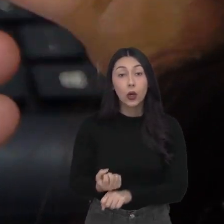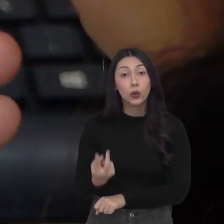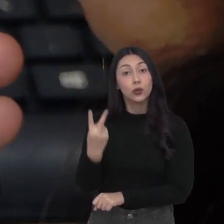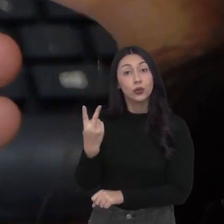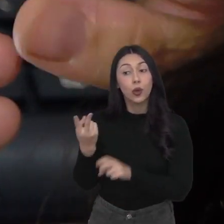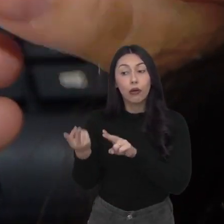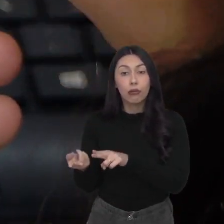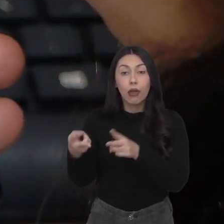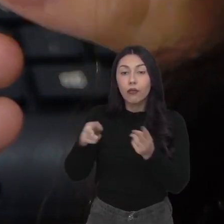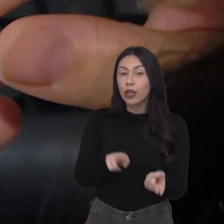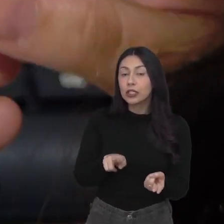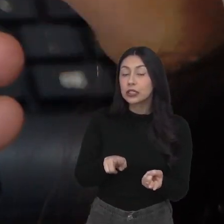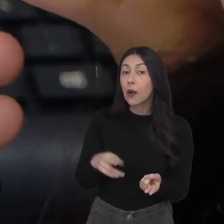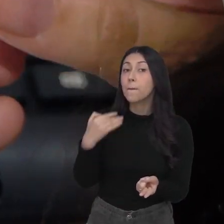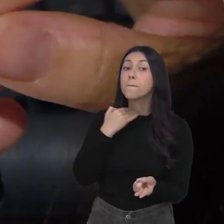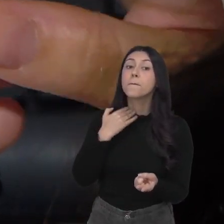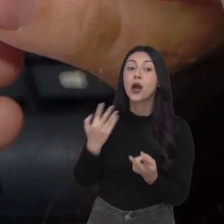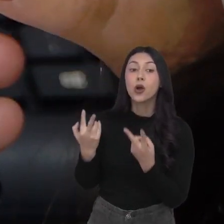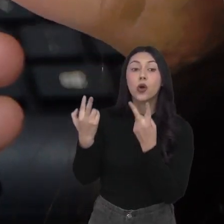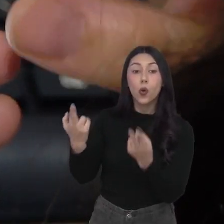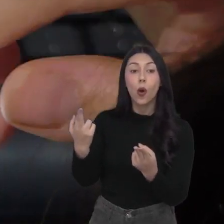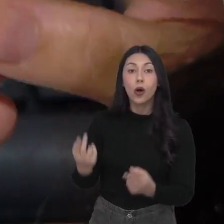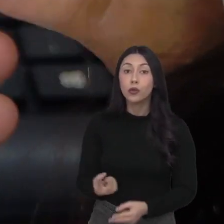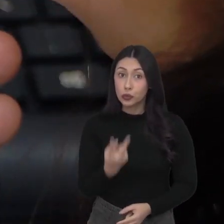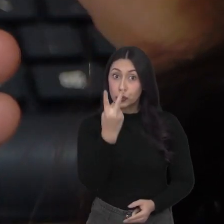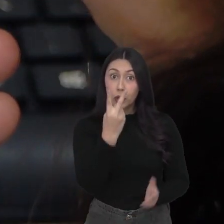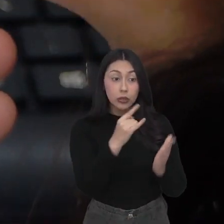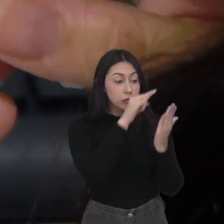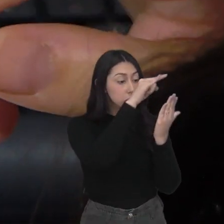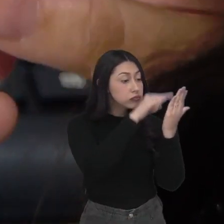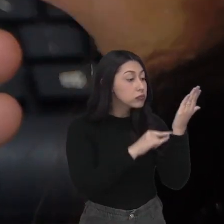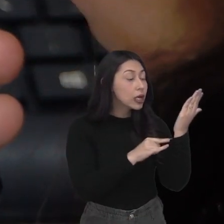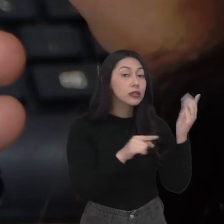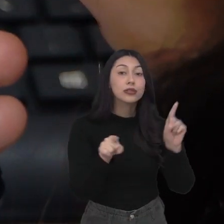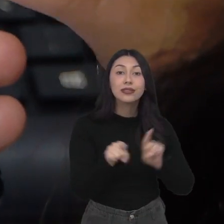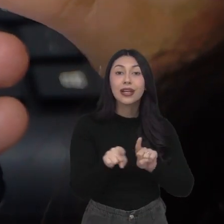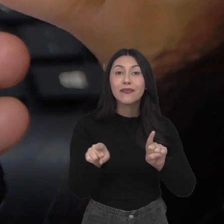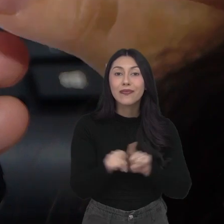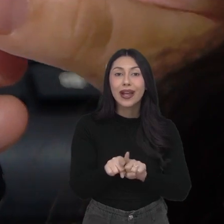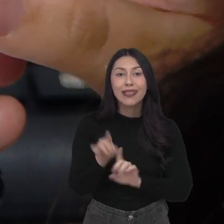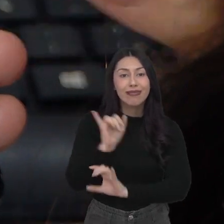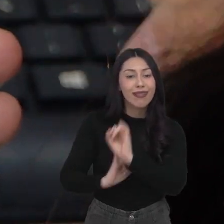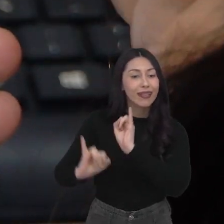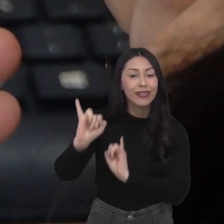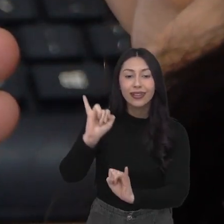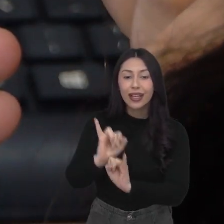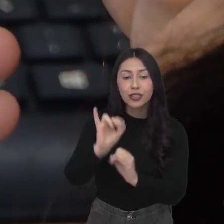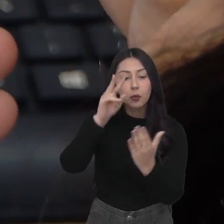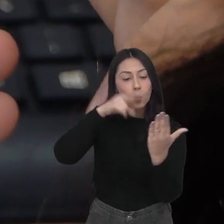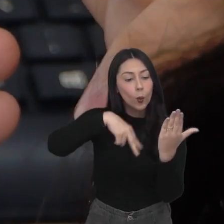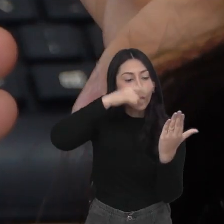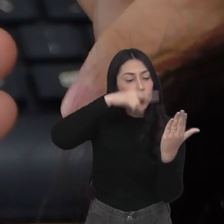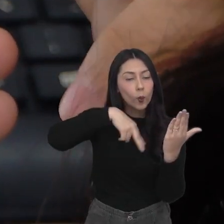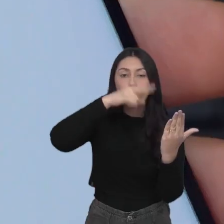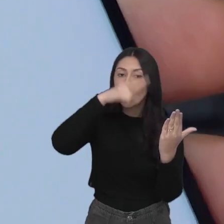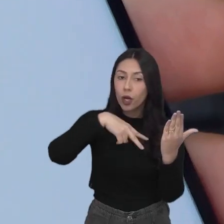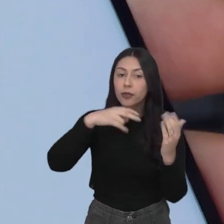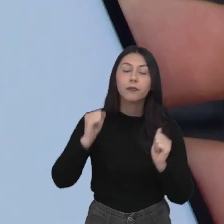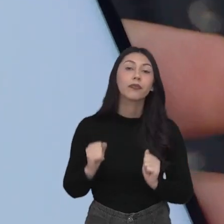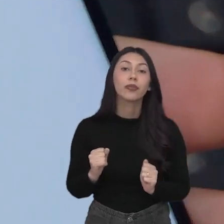2 transferências entre contas do mesmo banco, 2 extratos e consultas pela internet e por